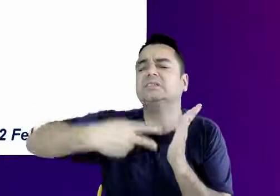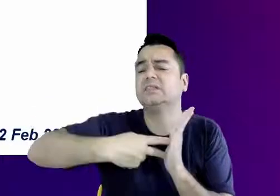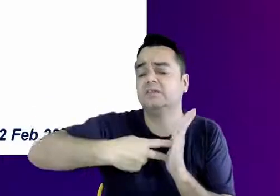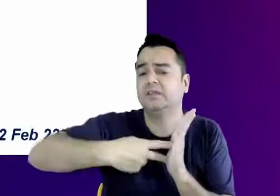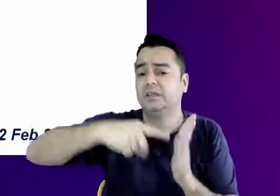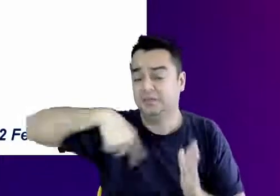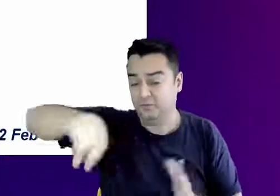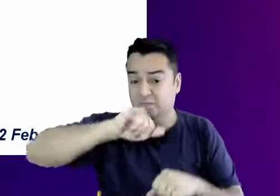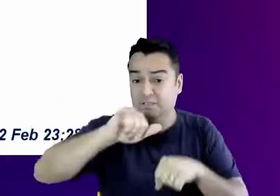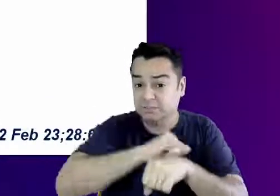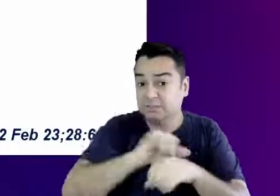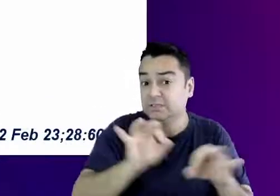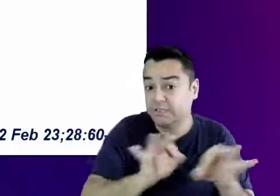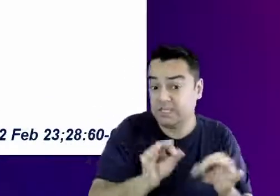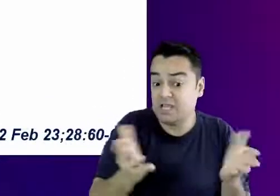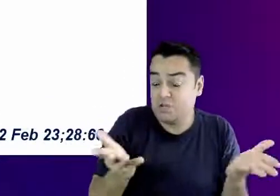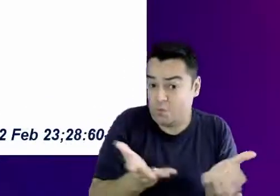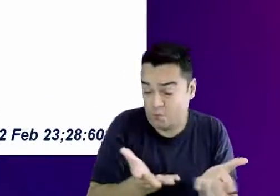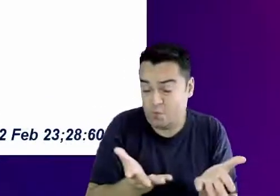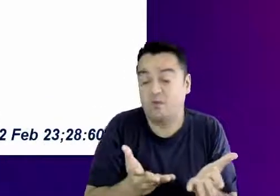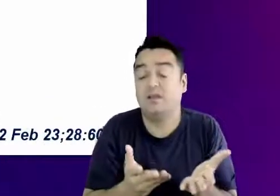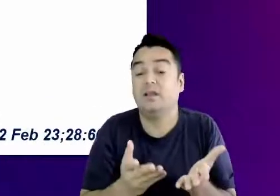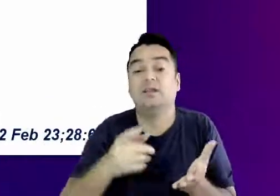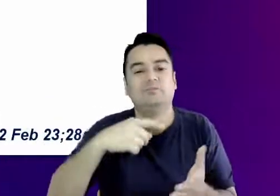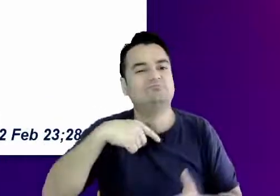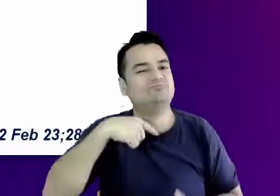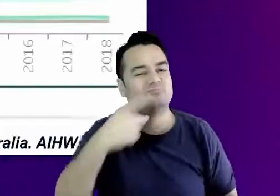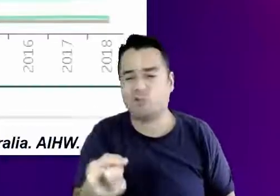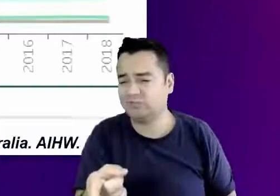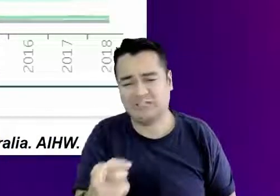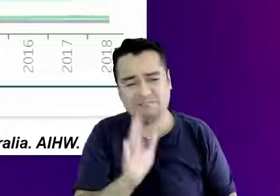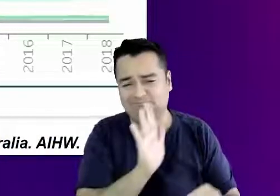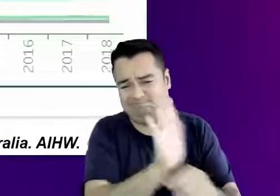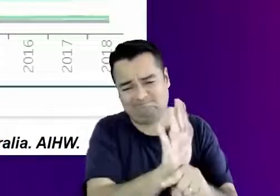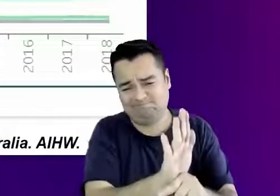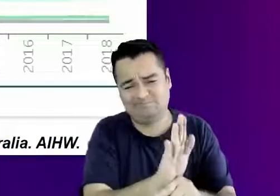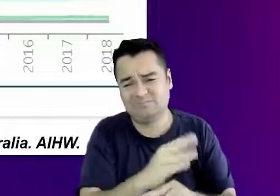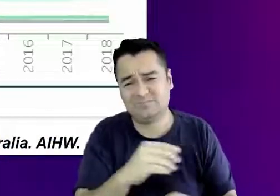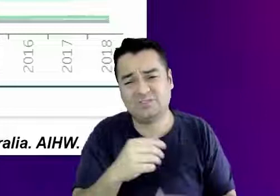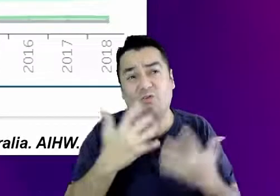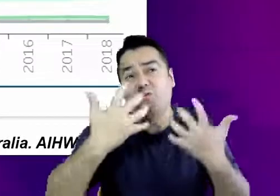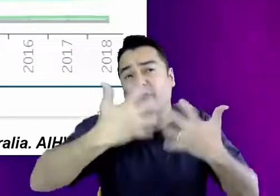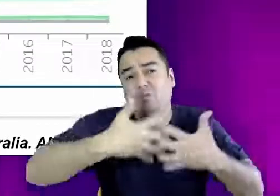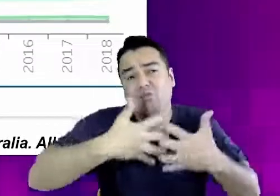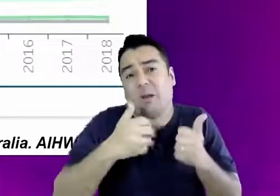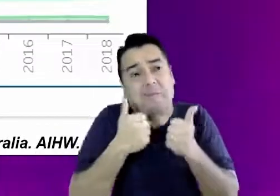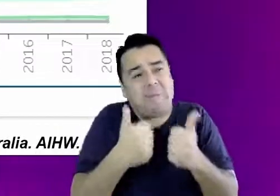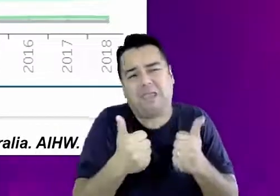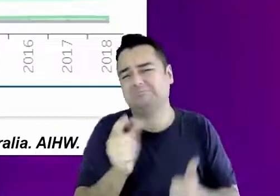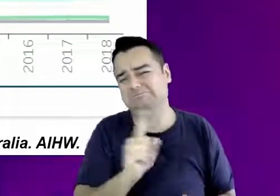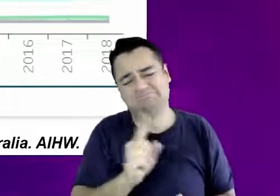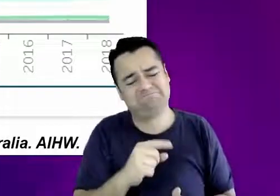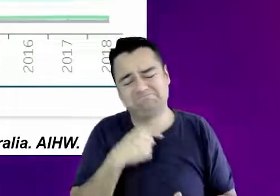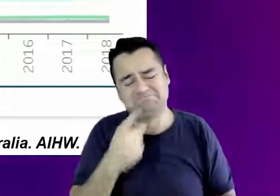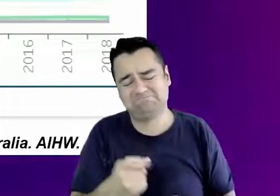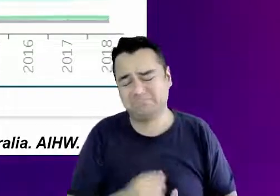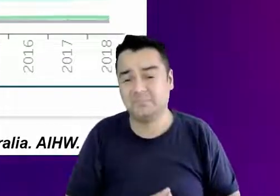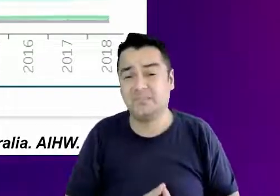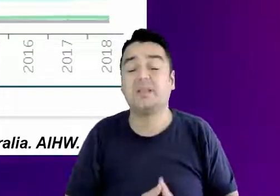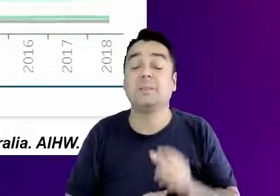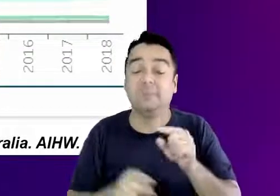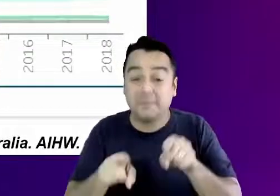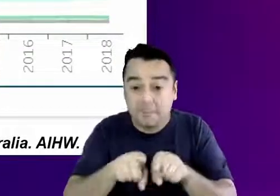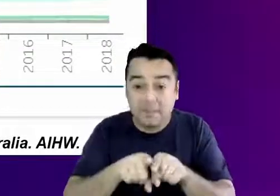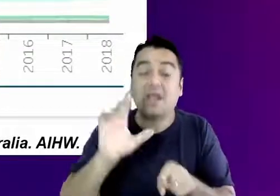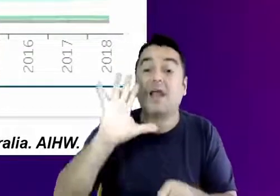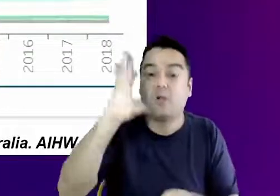realizando no momento, ela não funciona, infelizmente não funciona bem. E isso também acontece com mortalidade perinatal.